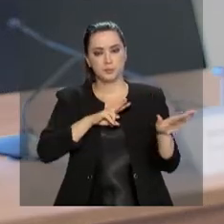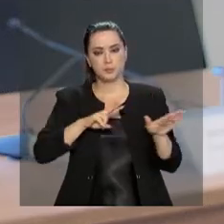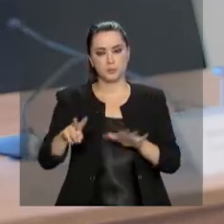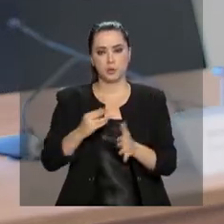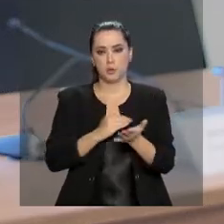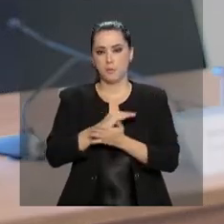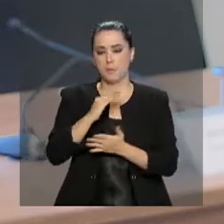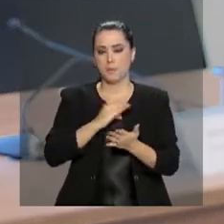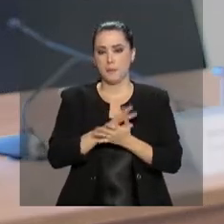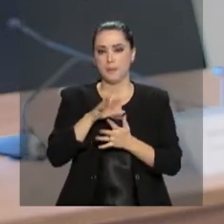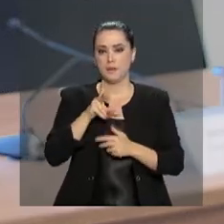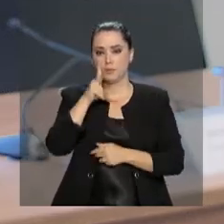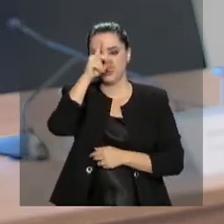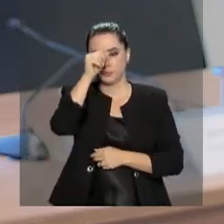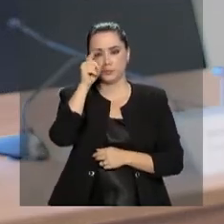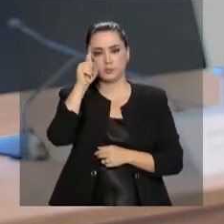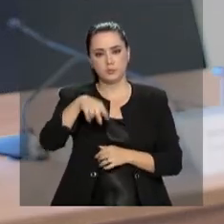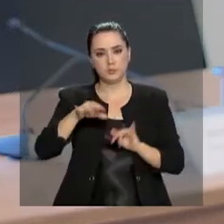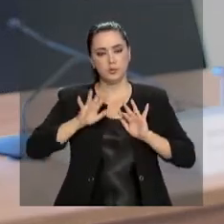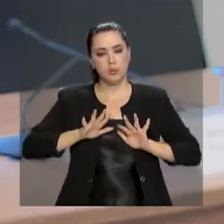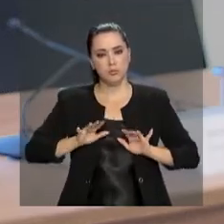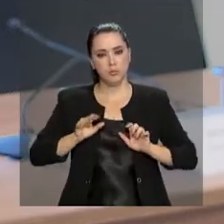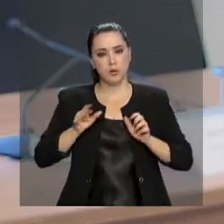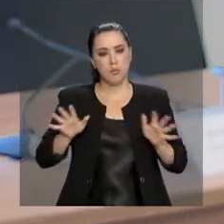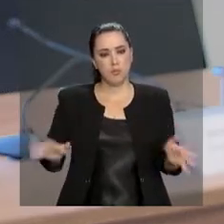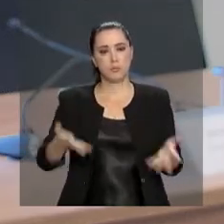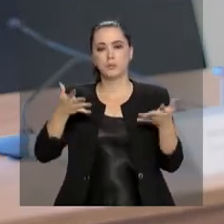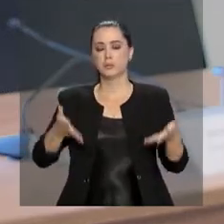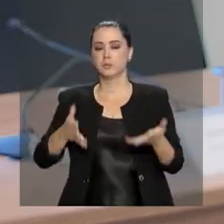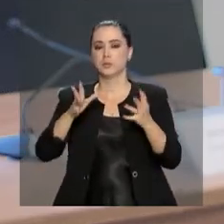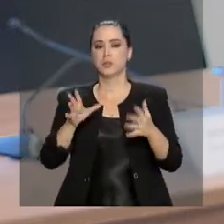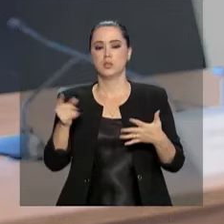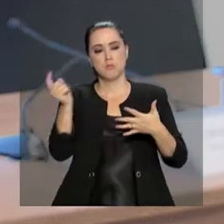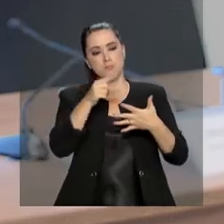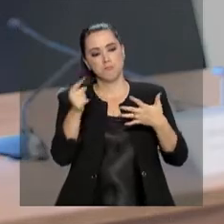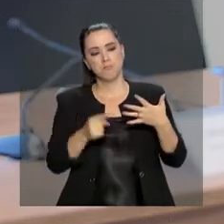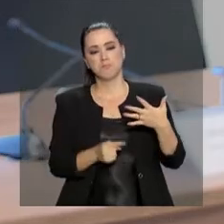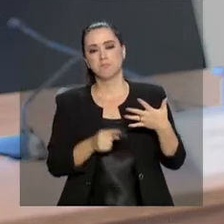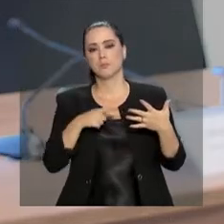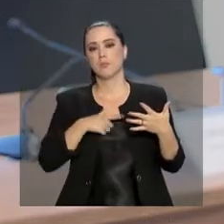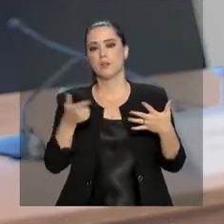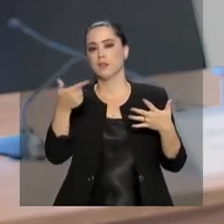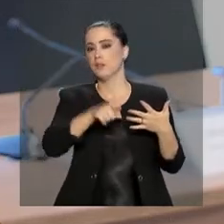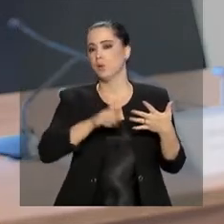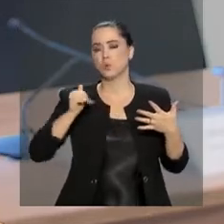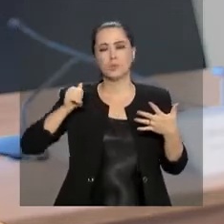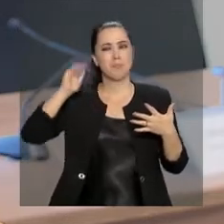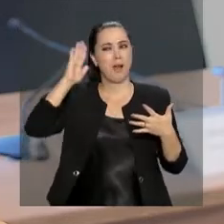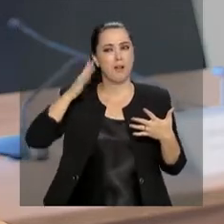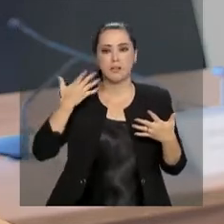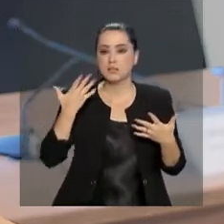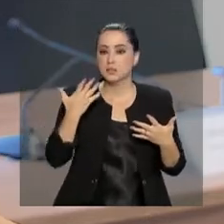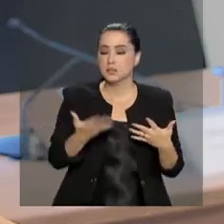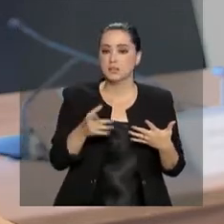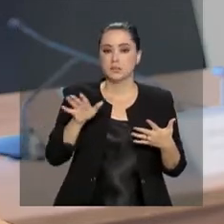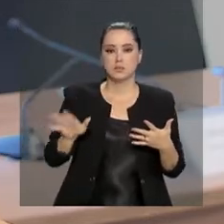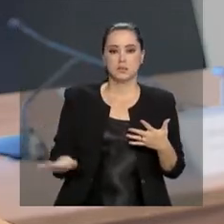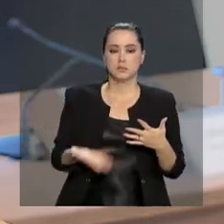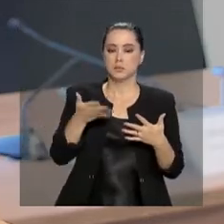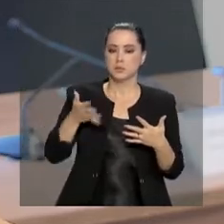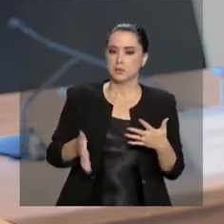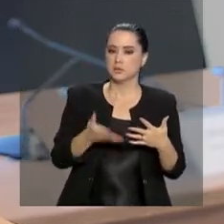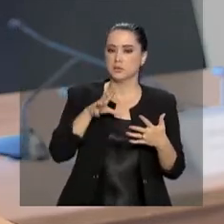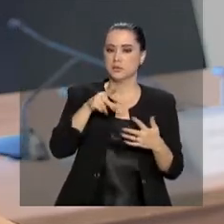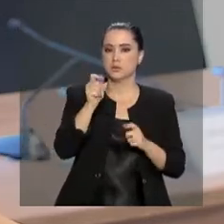inicia com toda força mobilizando todos esses parceiros que eu citei e outros mais mobilizando todos